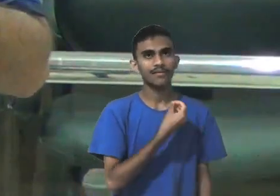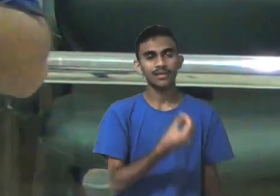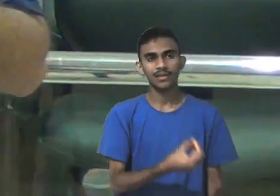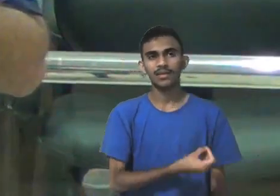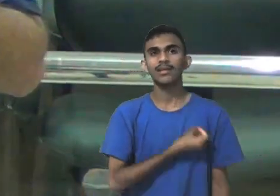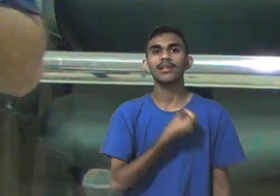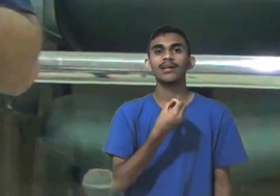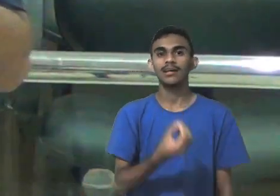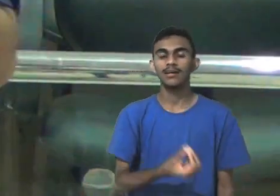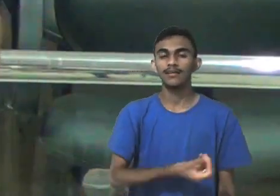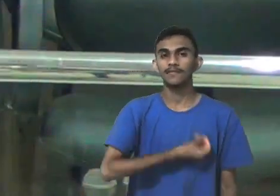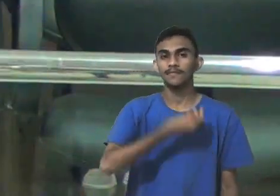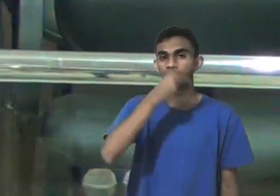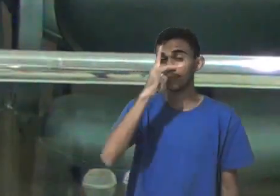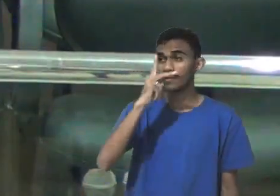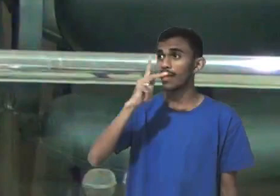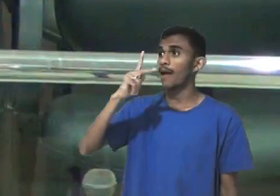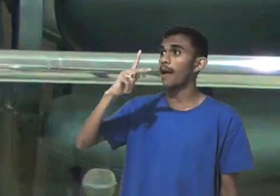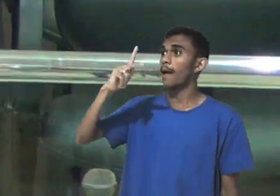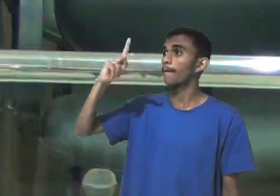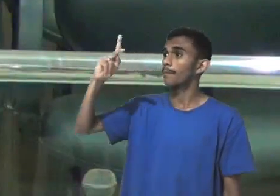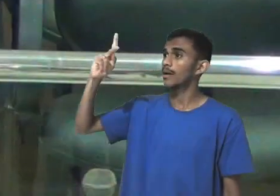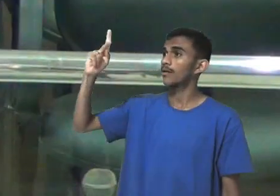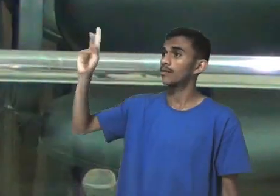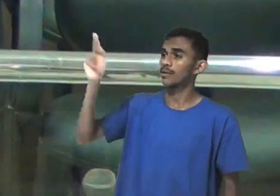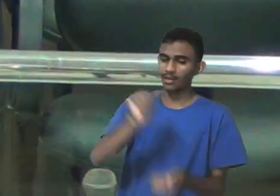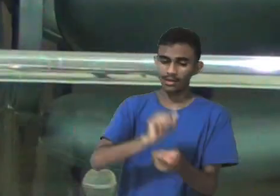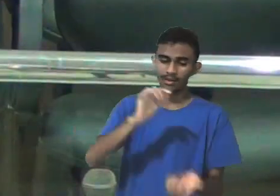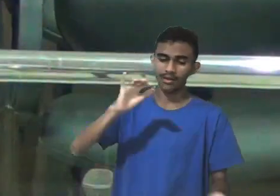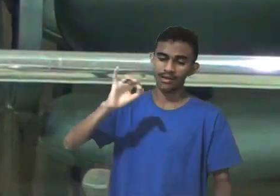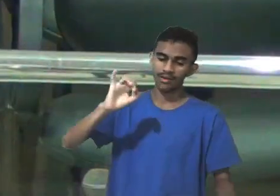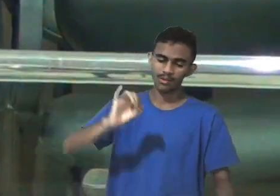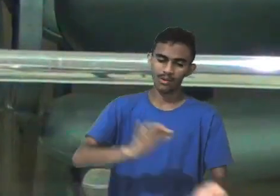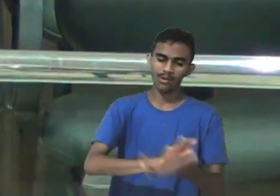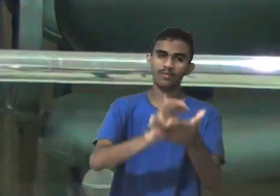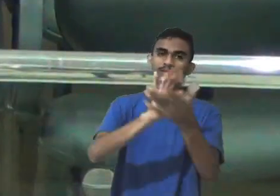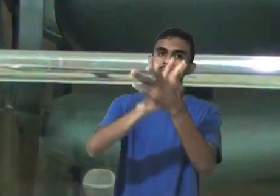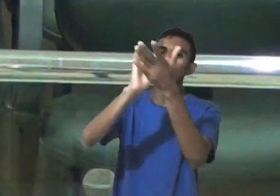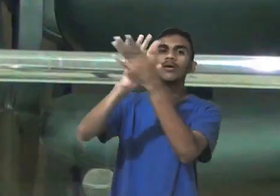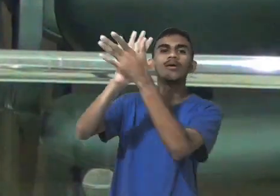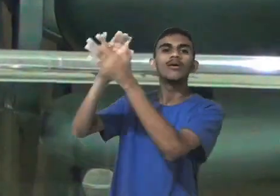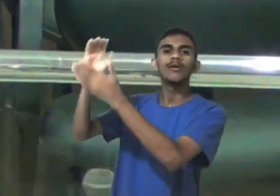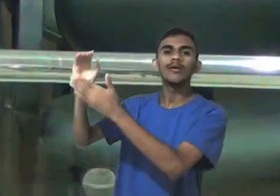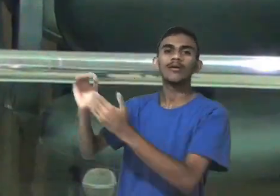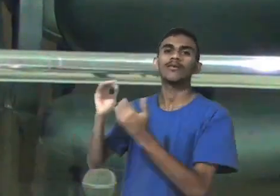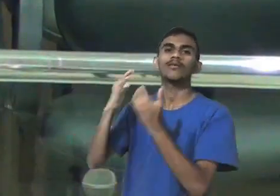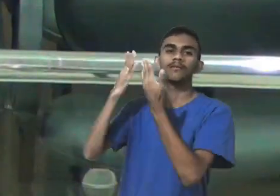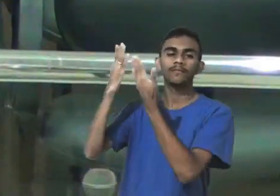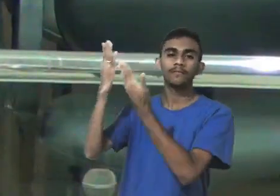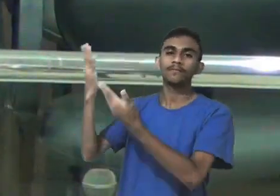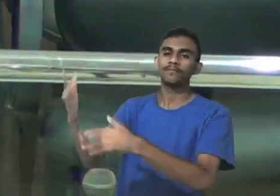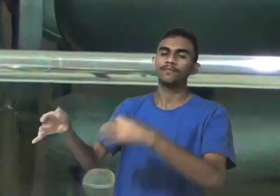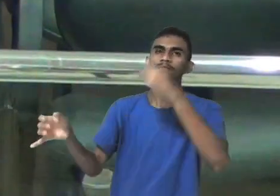Minha vida é para o teu